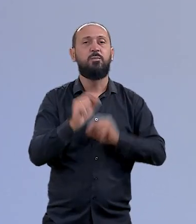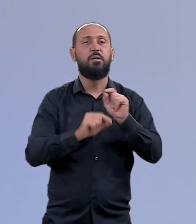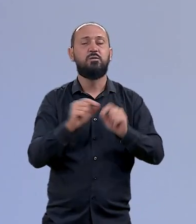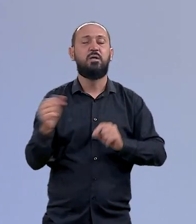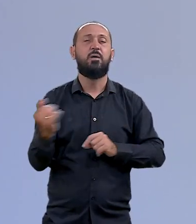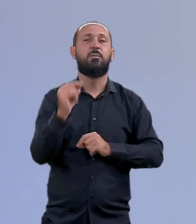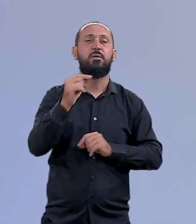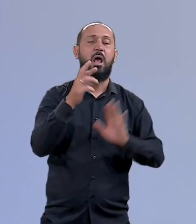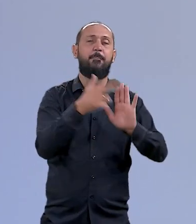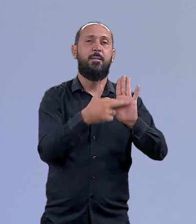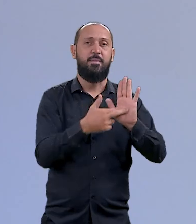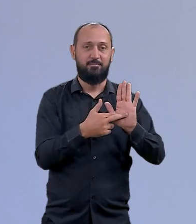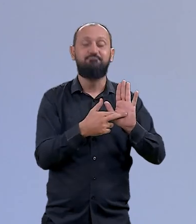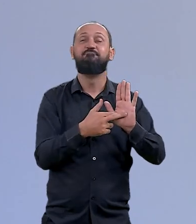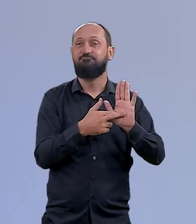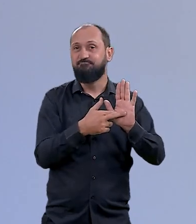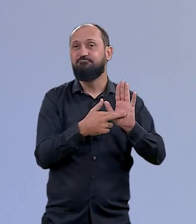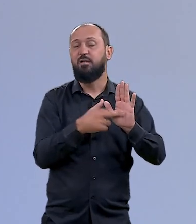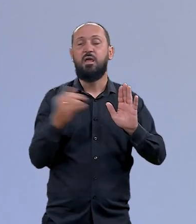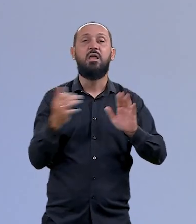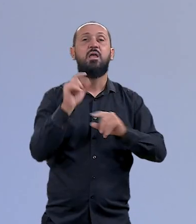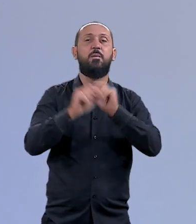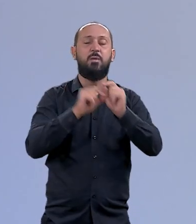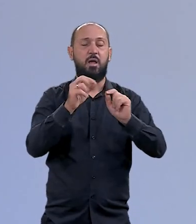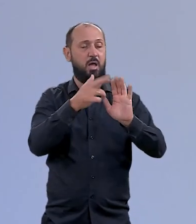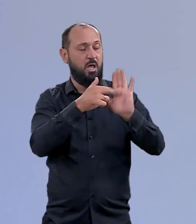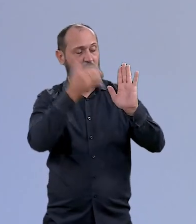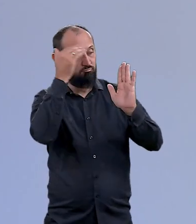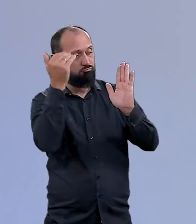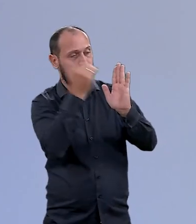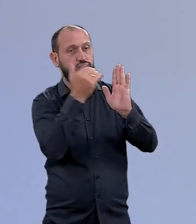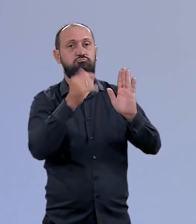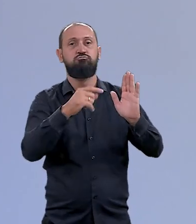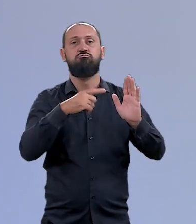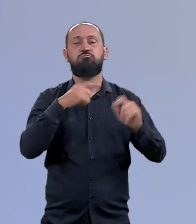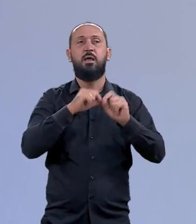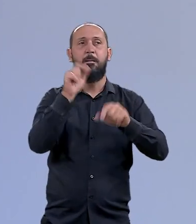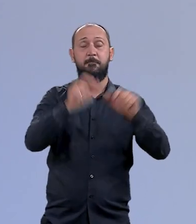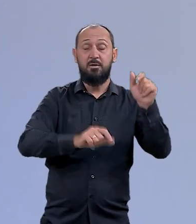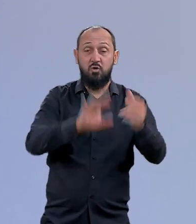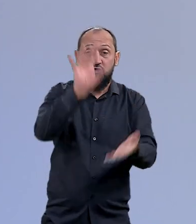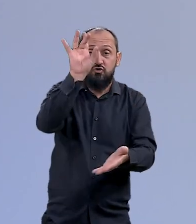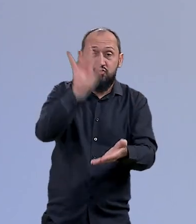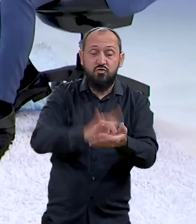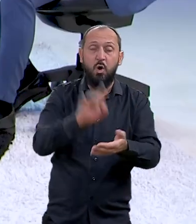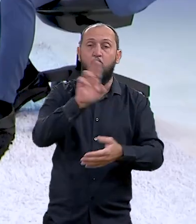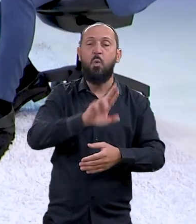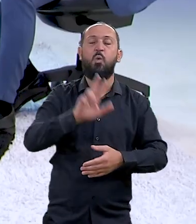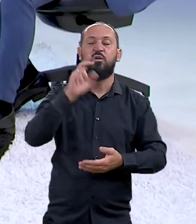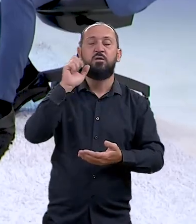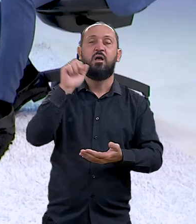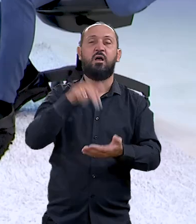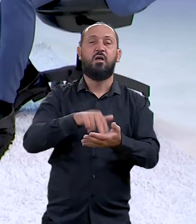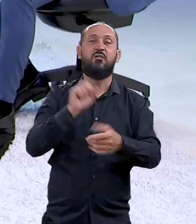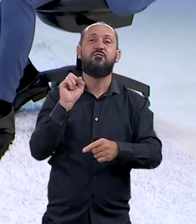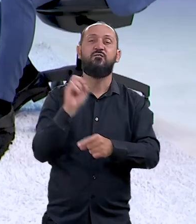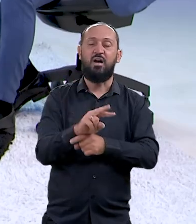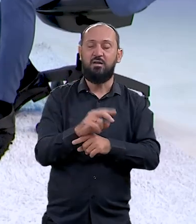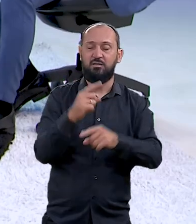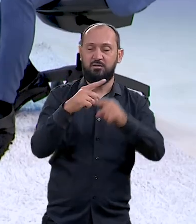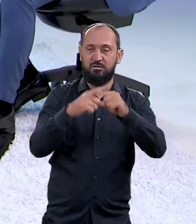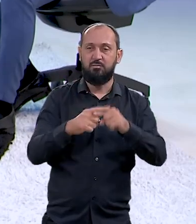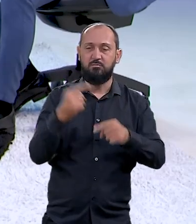do regramento, a importância de se cumprir as normas para que nós tenhamos pessoas legítimas ocupando os cargos que estão em